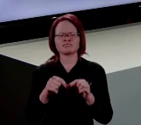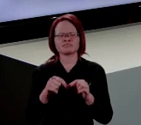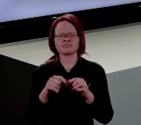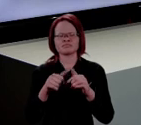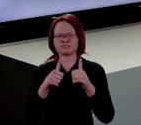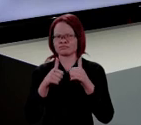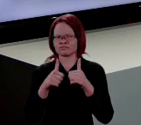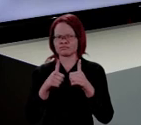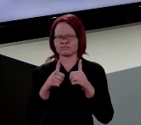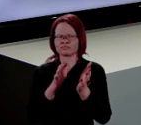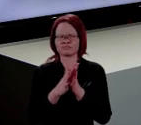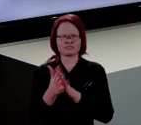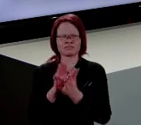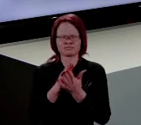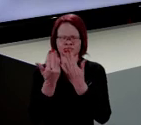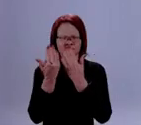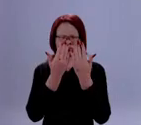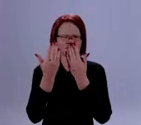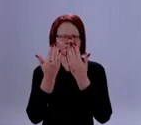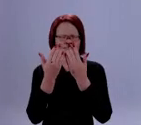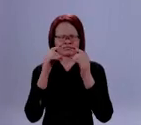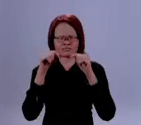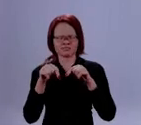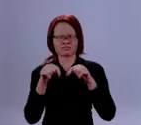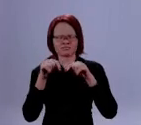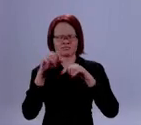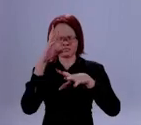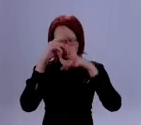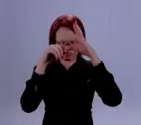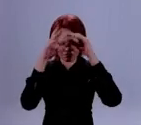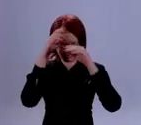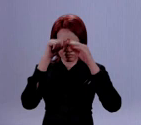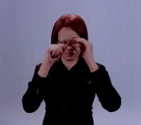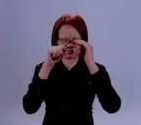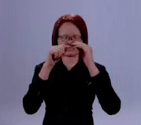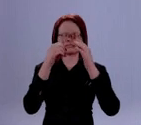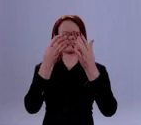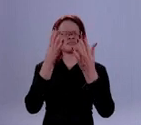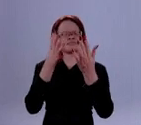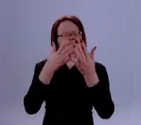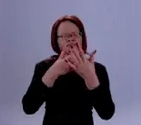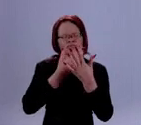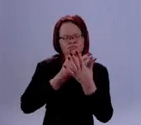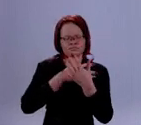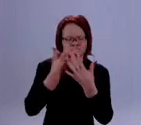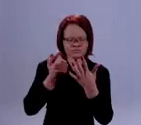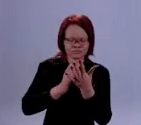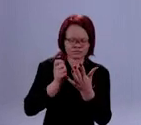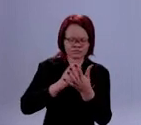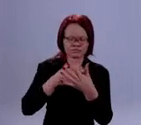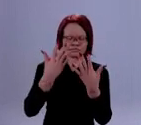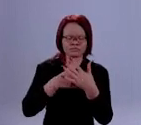então estão bem dispostos para aula na aula de Hoje iremos falar do diário